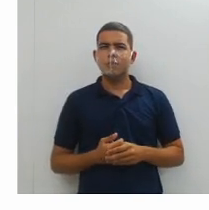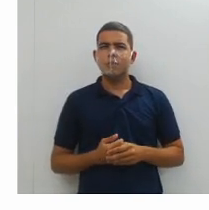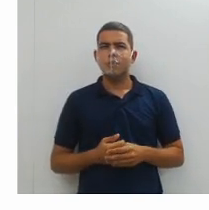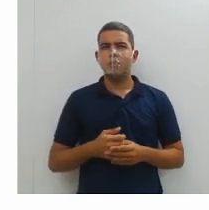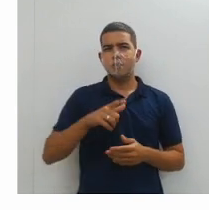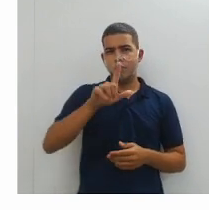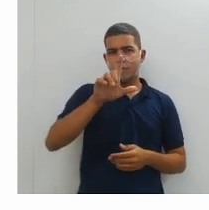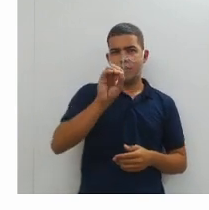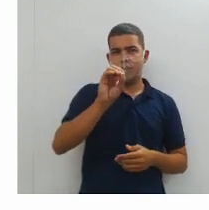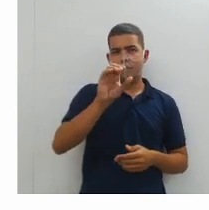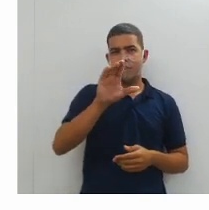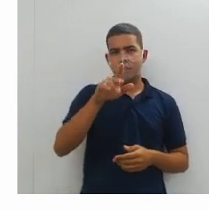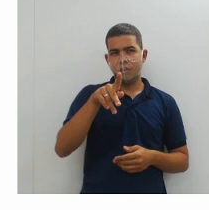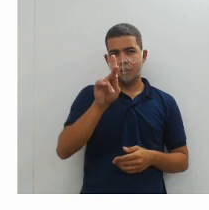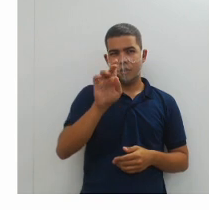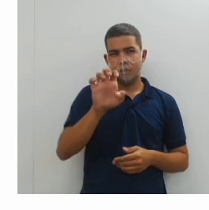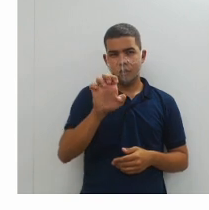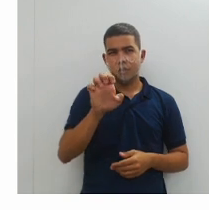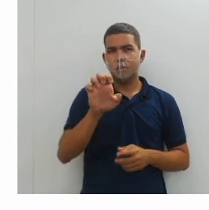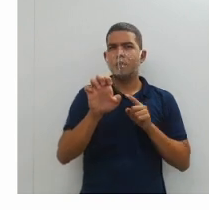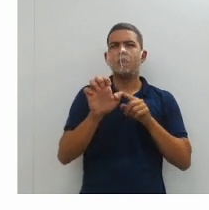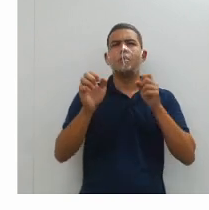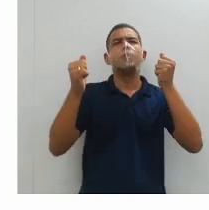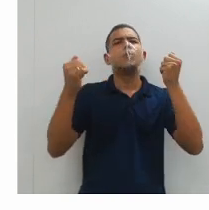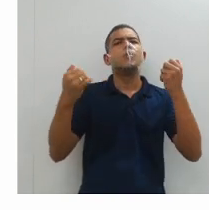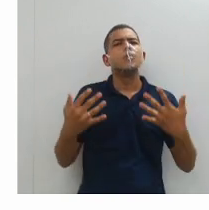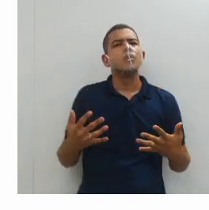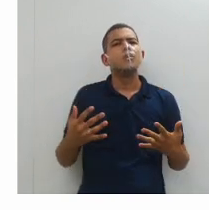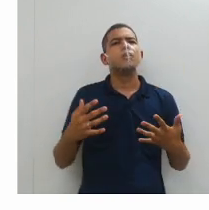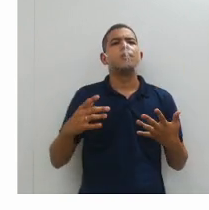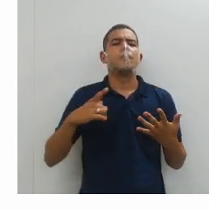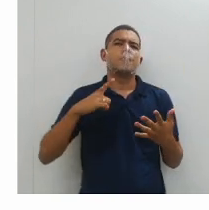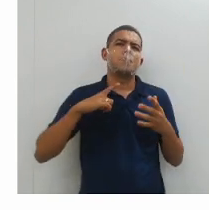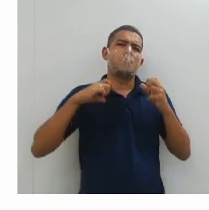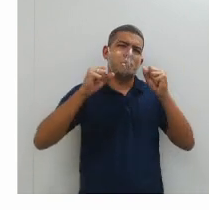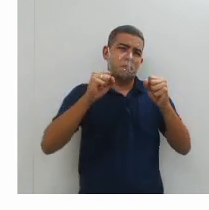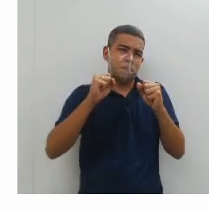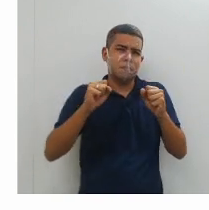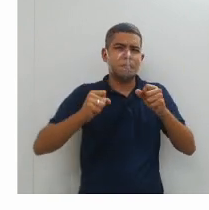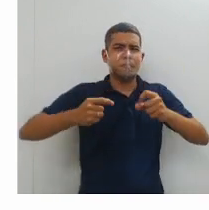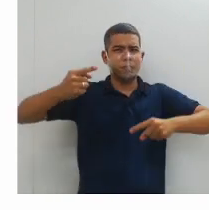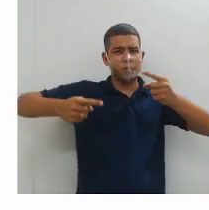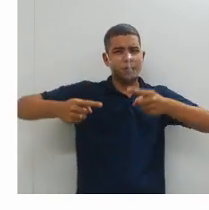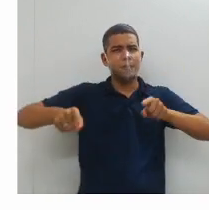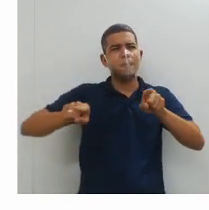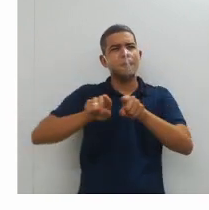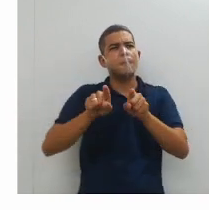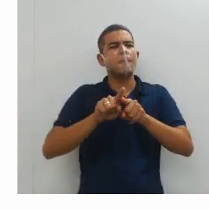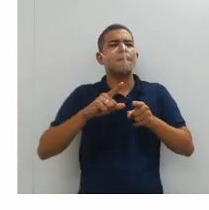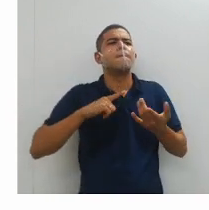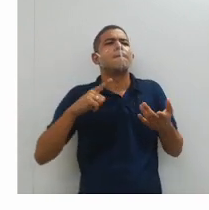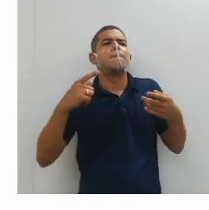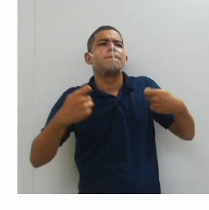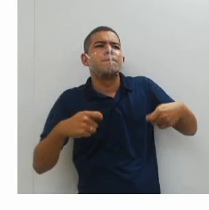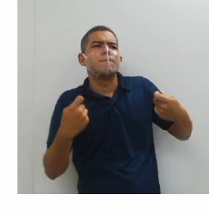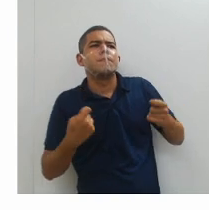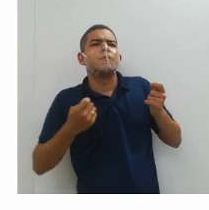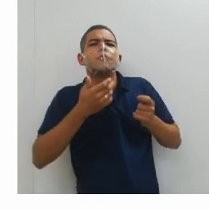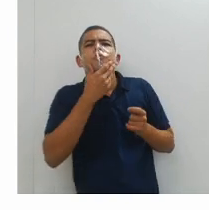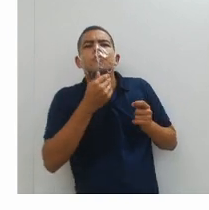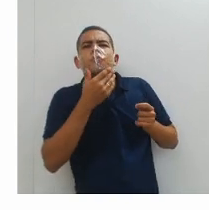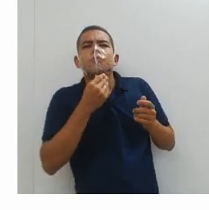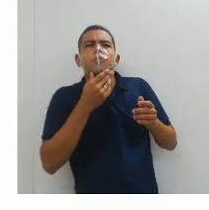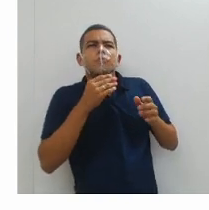John Locke também refletiu sobre a origem do poder político e sobre sua necessidade para congregar os